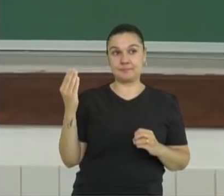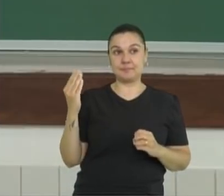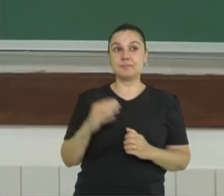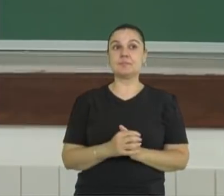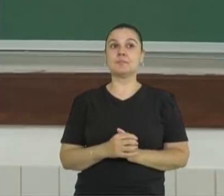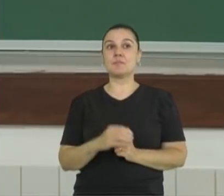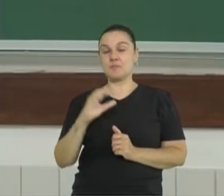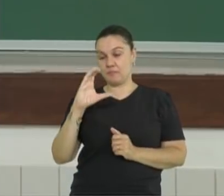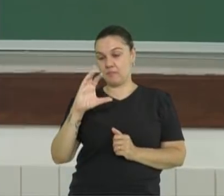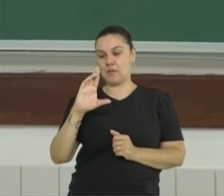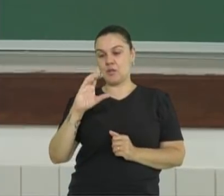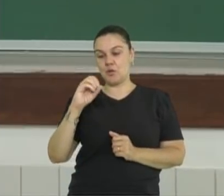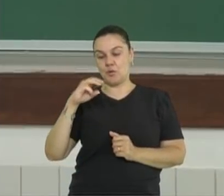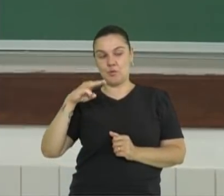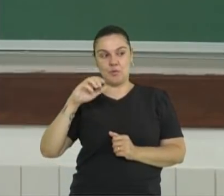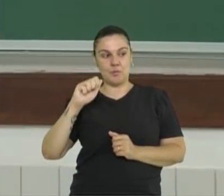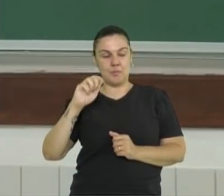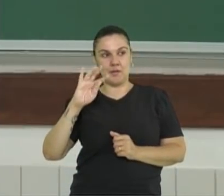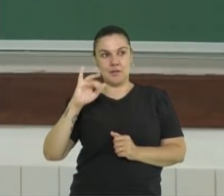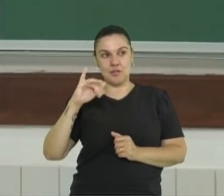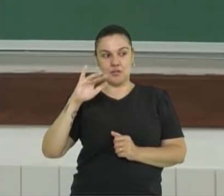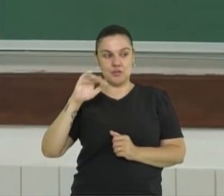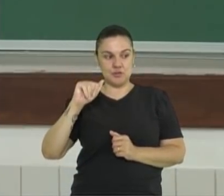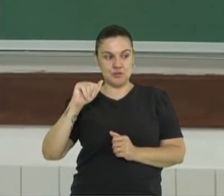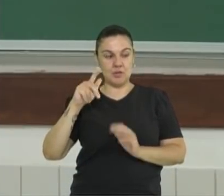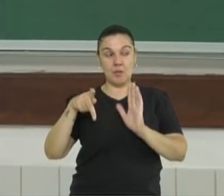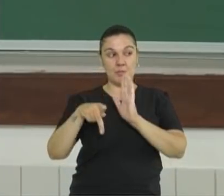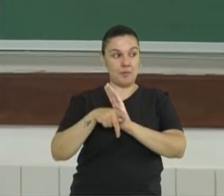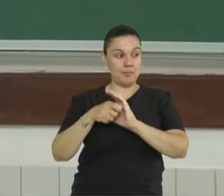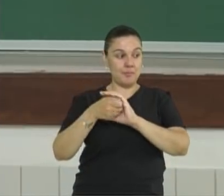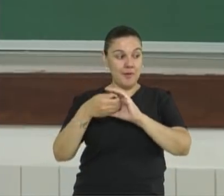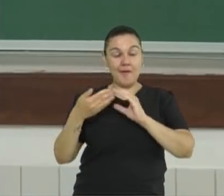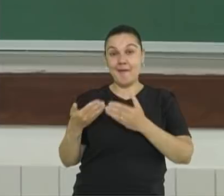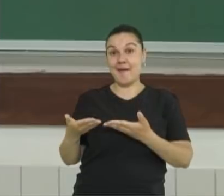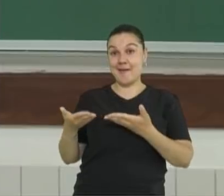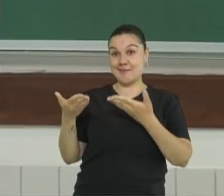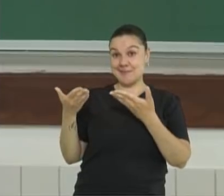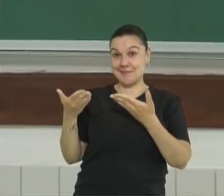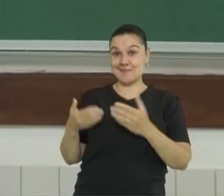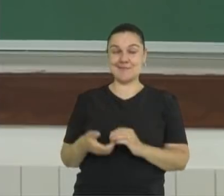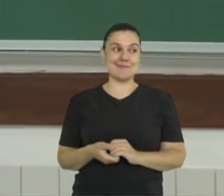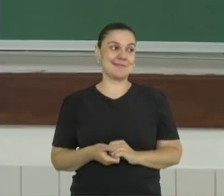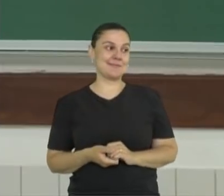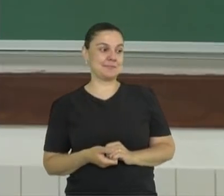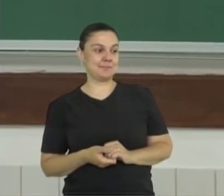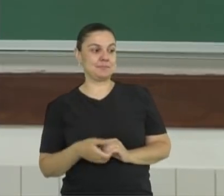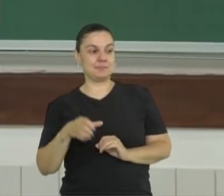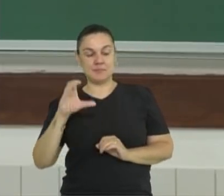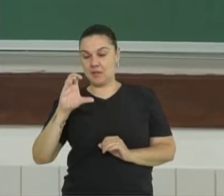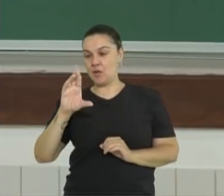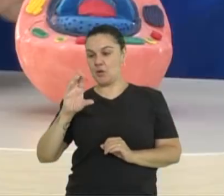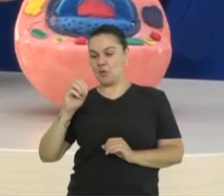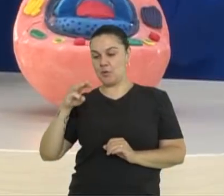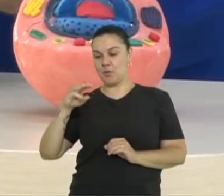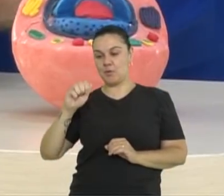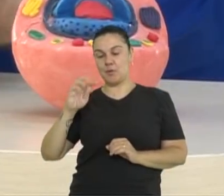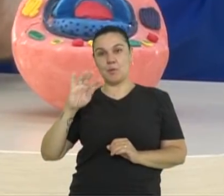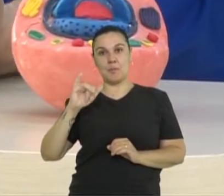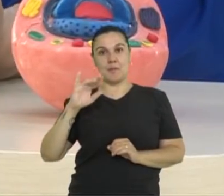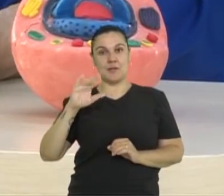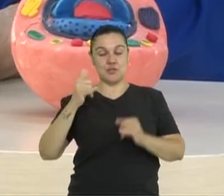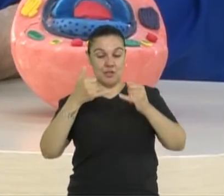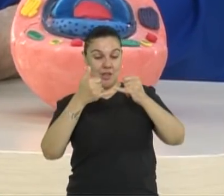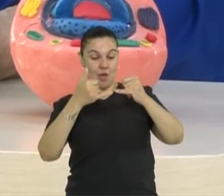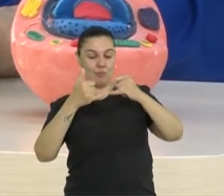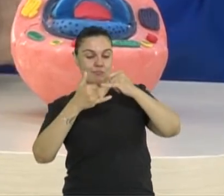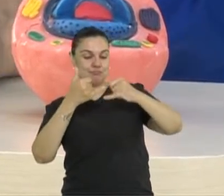quê? Cromatina, e é uma característica ter essas proteínas. Então, cromatina é um fio